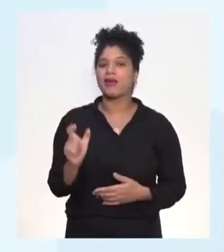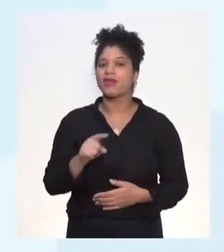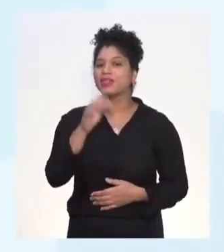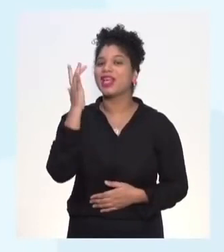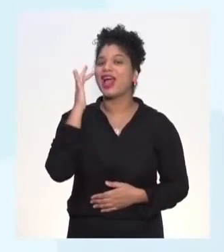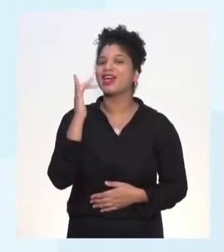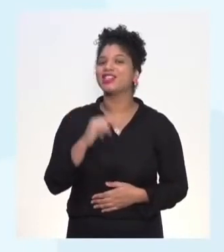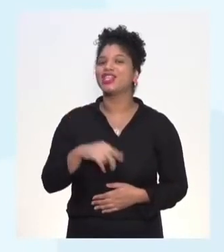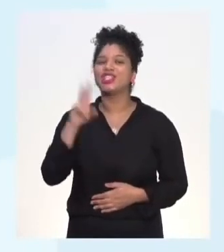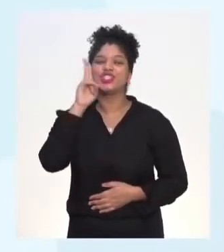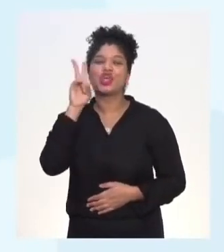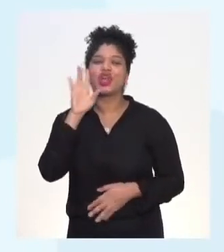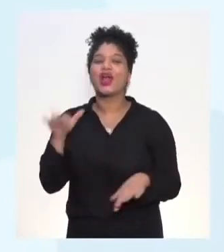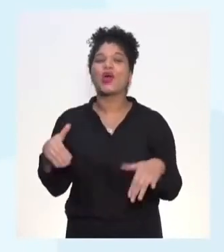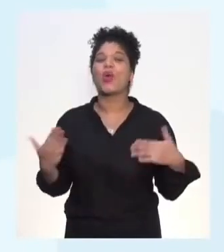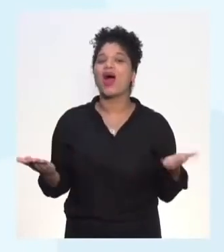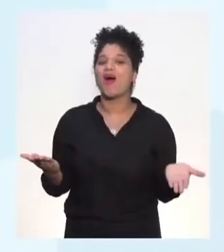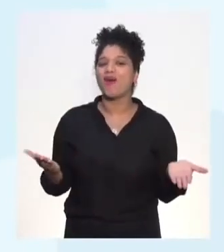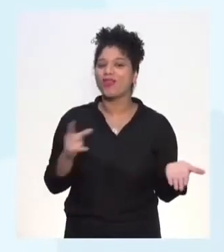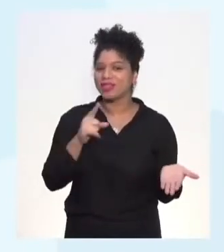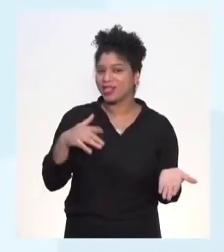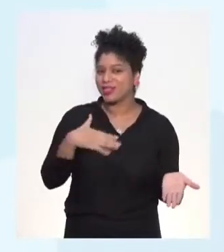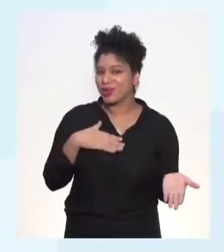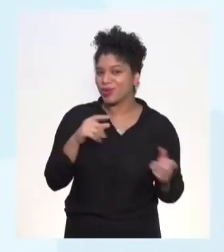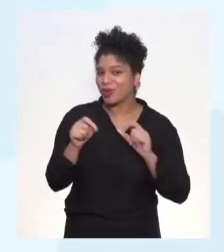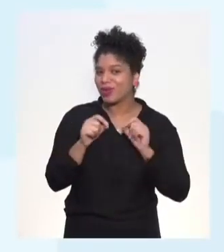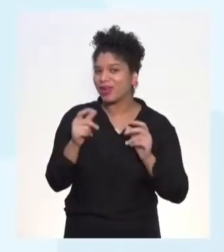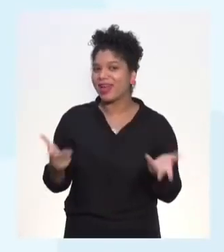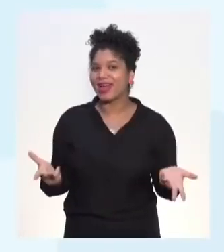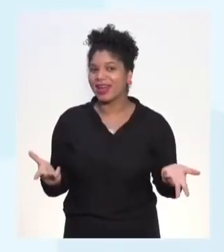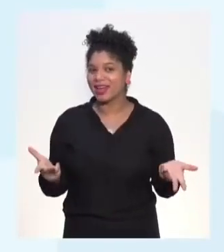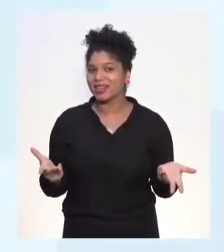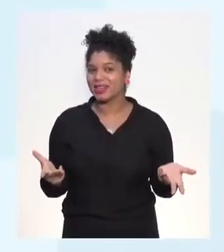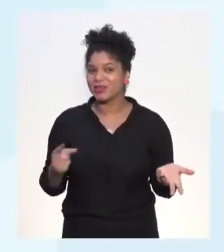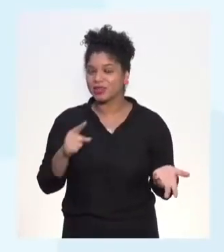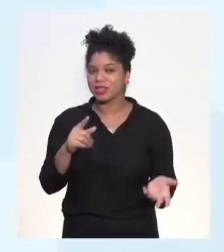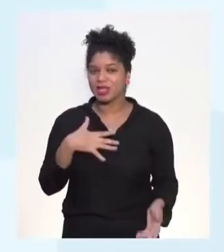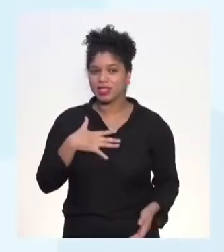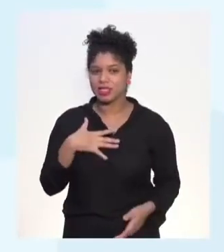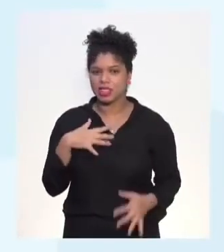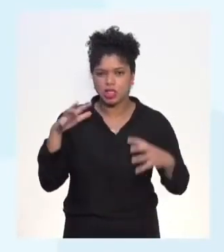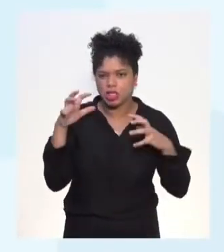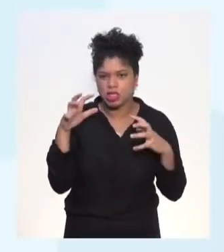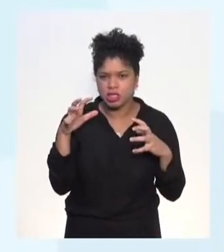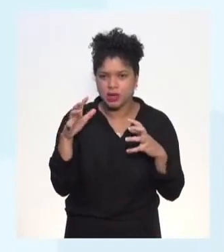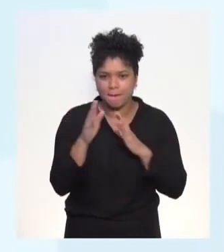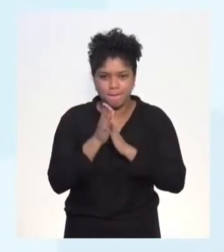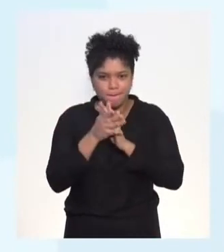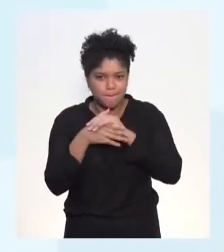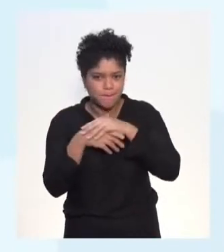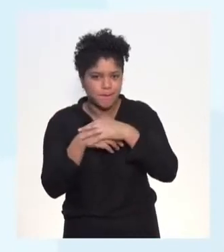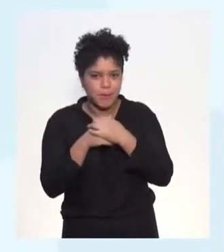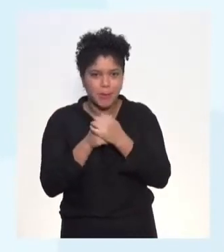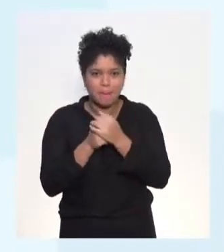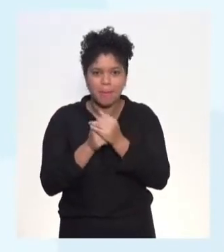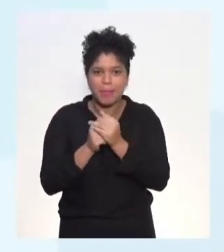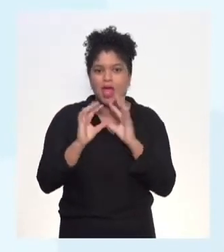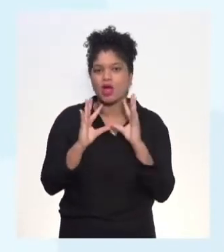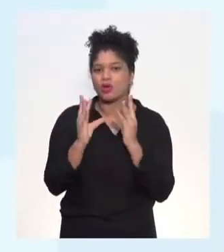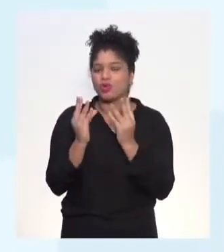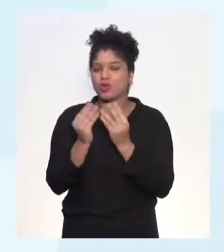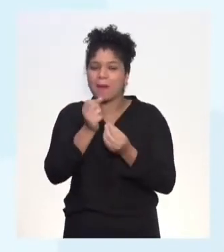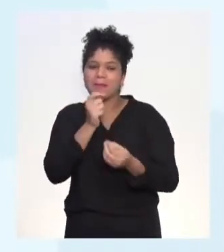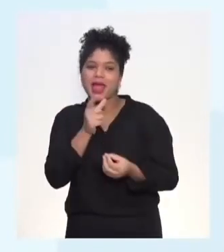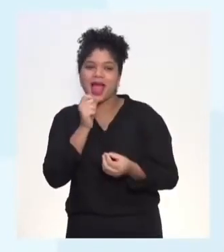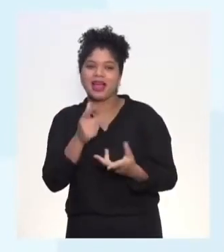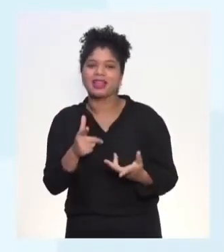combina com uma história de gênero. Terror? Vamos lá. Terror. Suspense. Comédia romântica. Aventura. Outro.